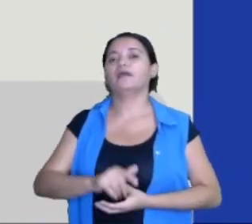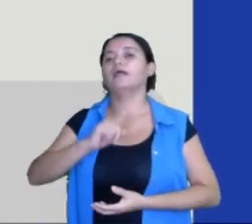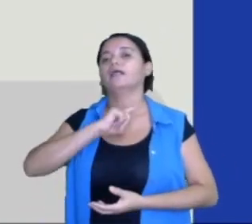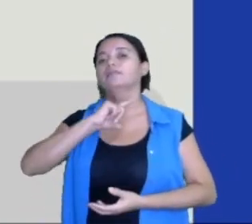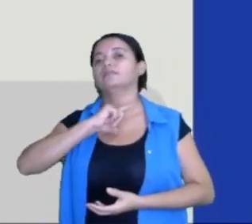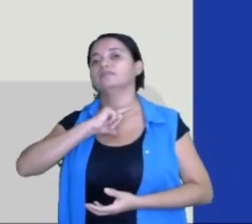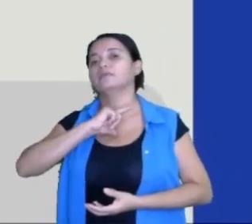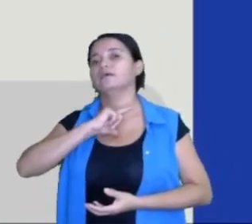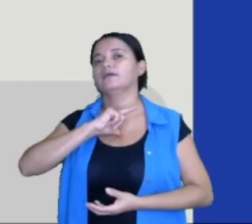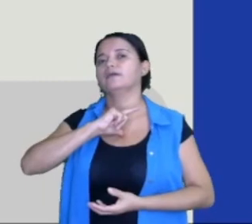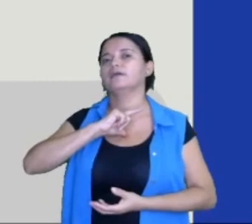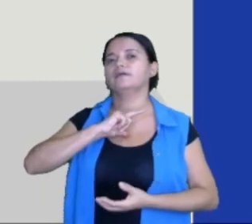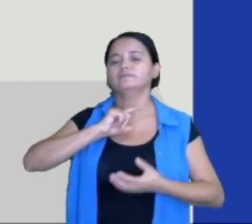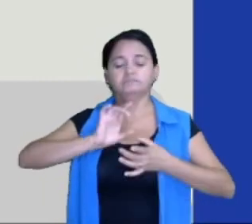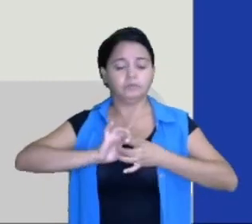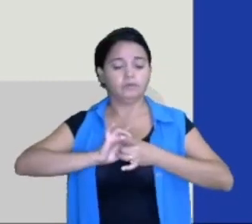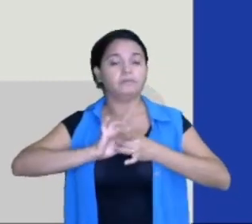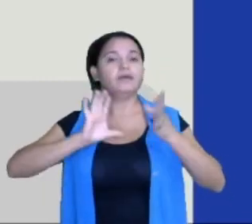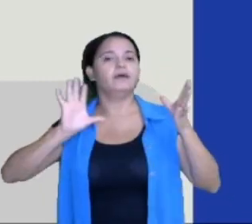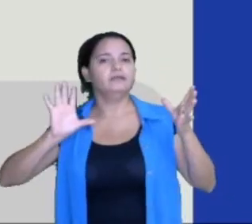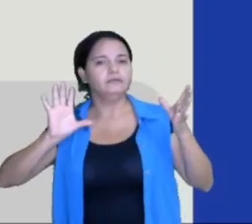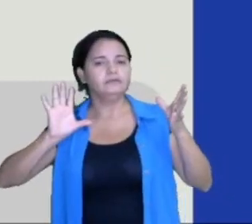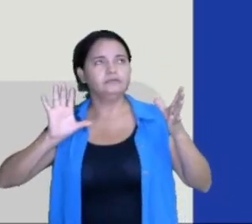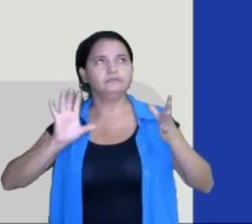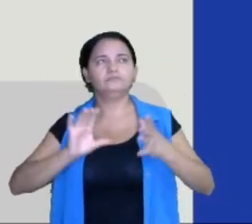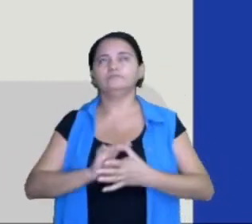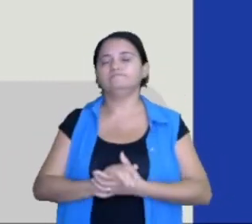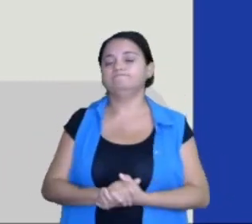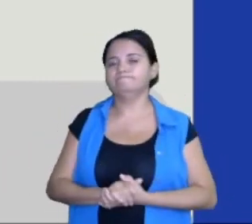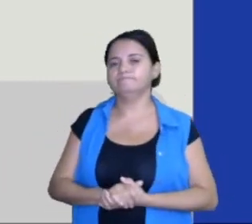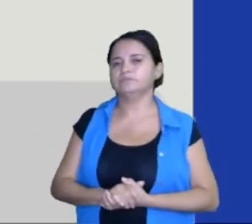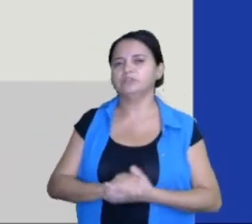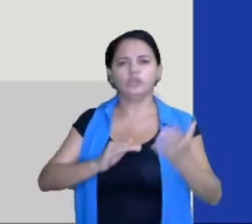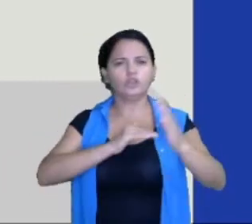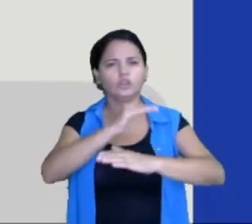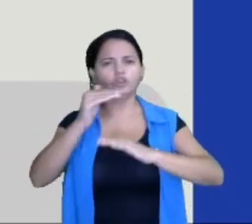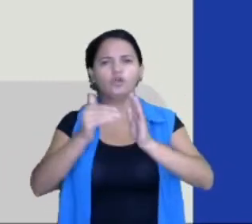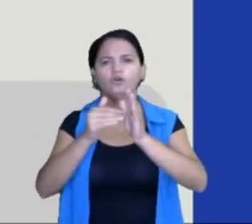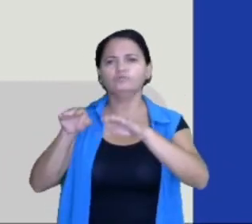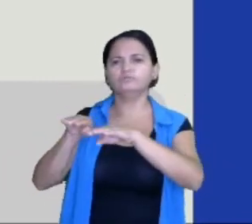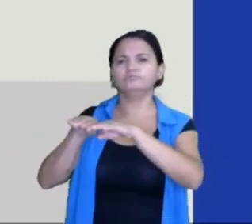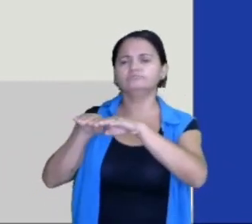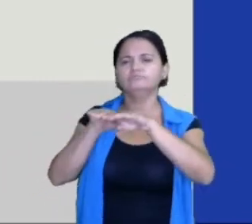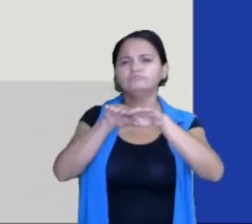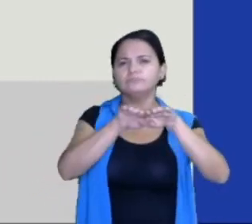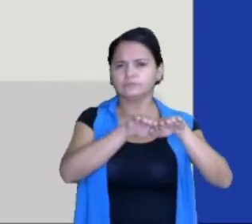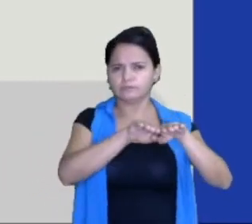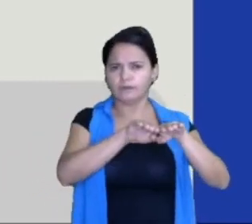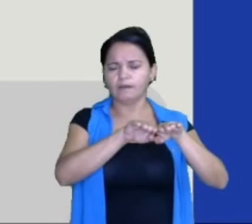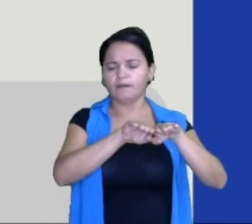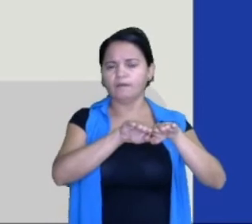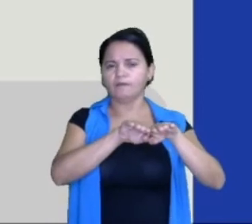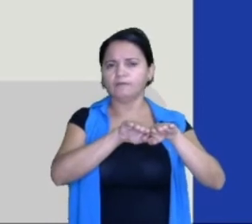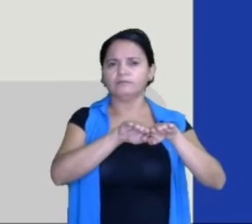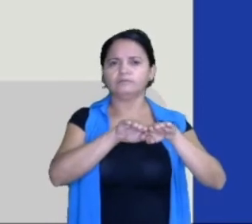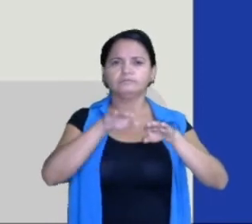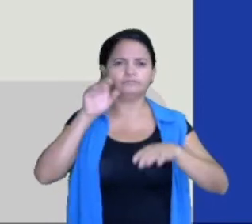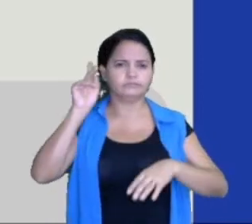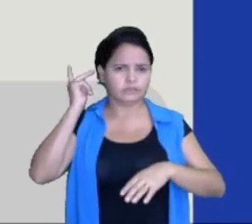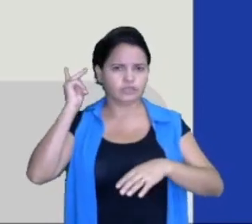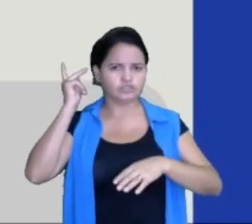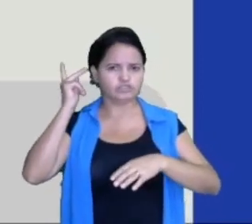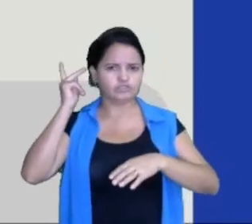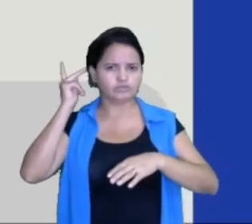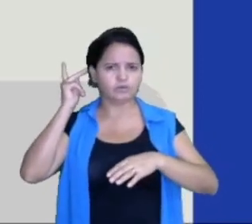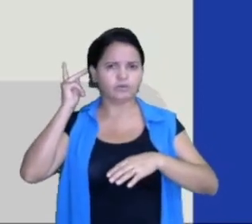liberalismo, apesar da existência de que todos eram iguais, que na história, principalmente na